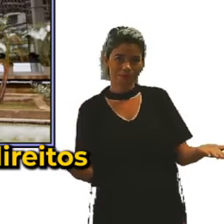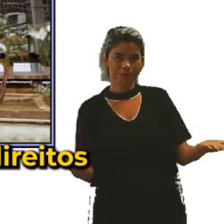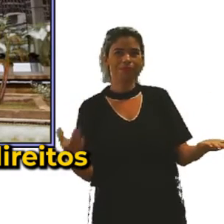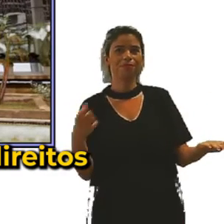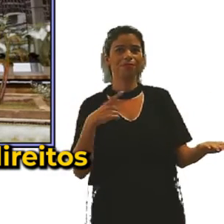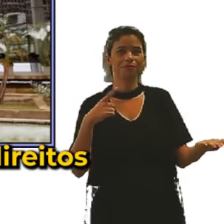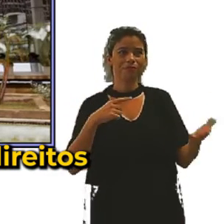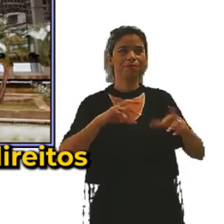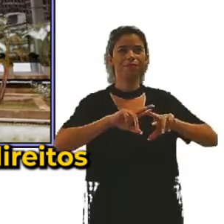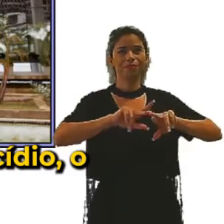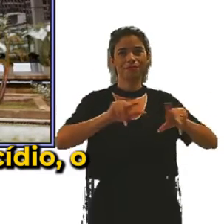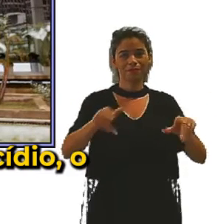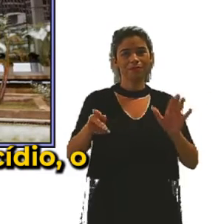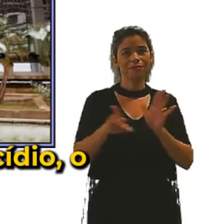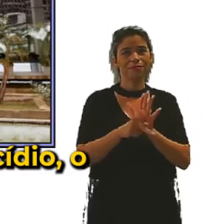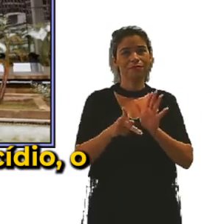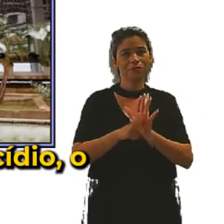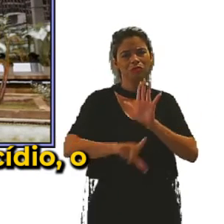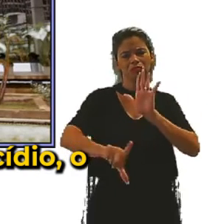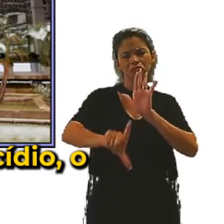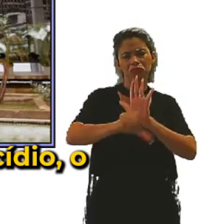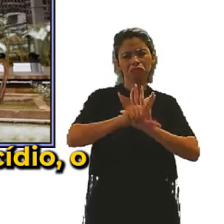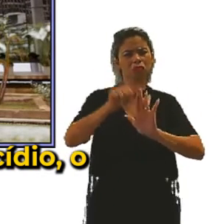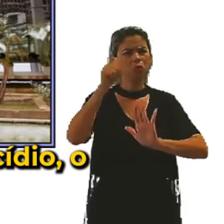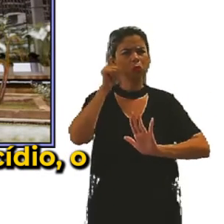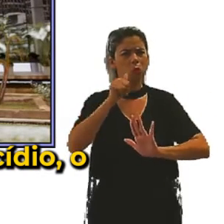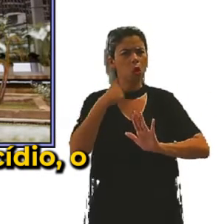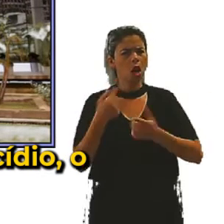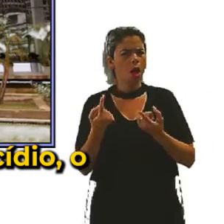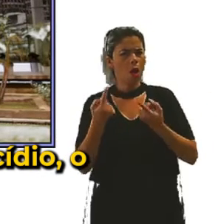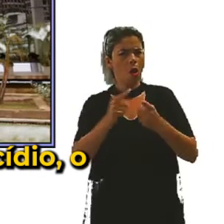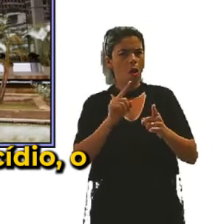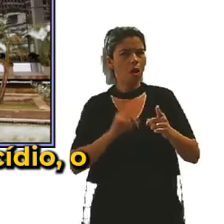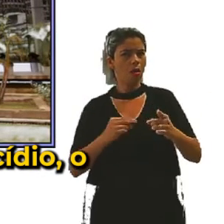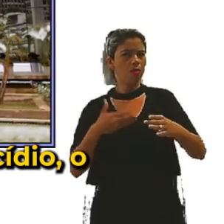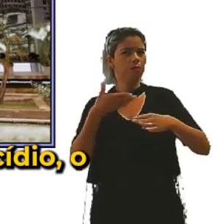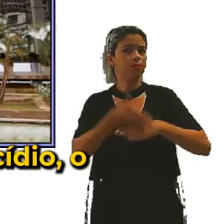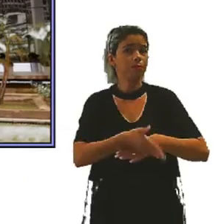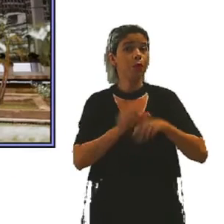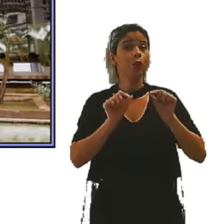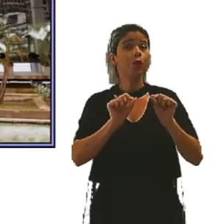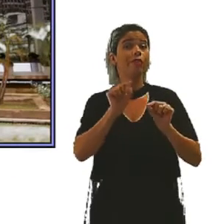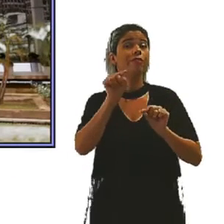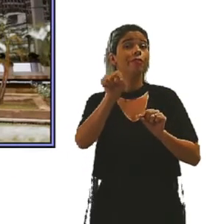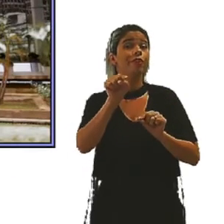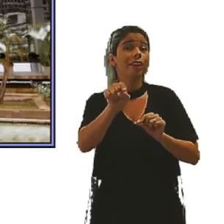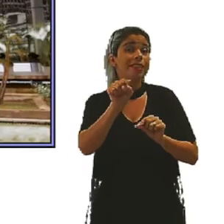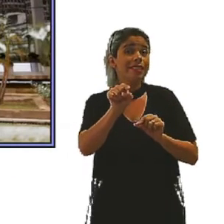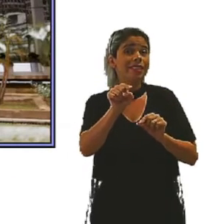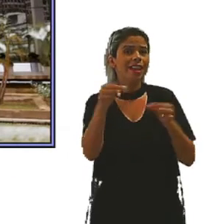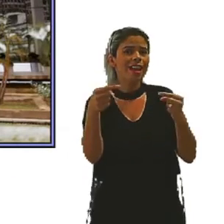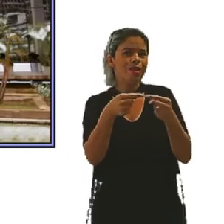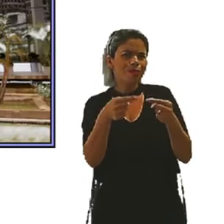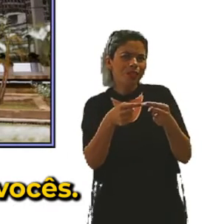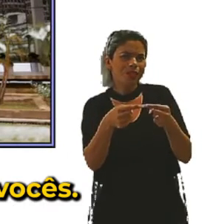inúmeras violações aos direitos humanos das mulheres, violência doméstica, feminicídio, o que você fez, o que você poderia ter